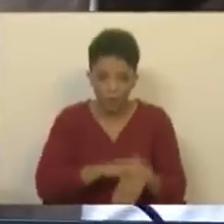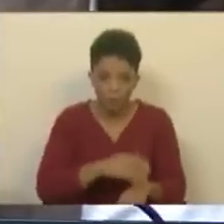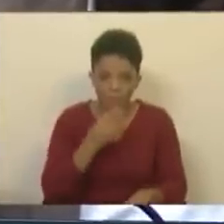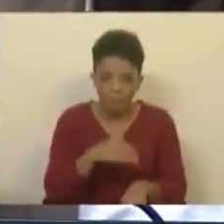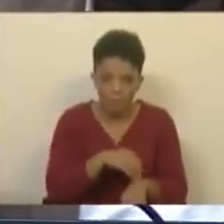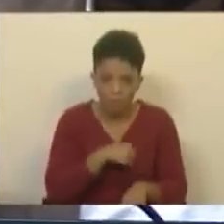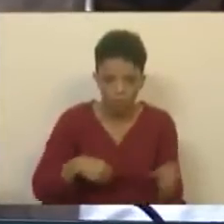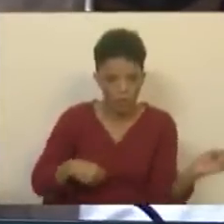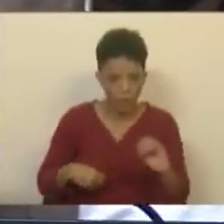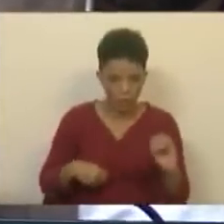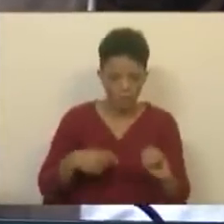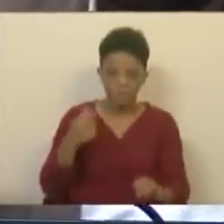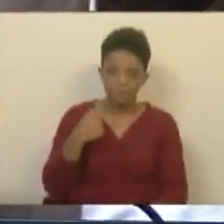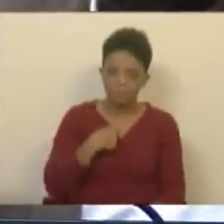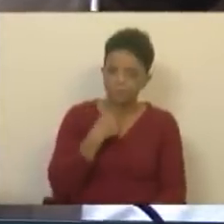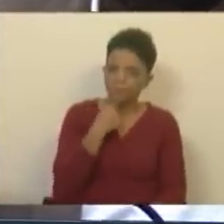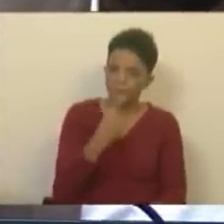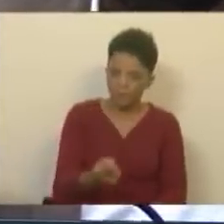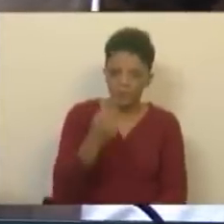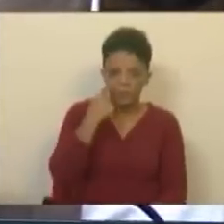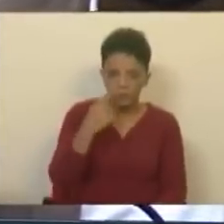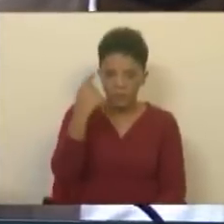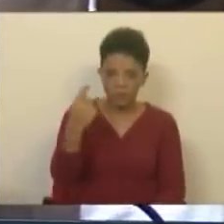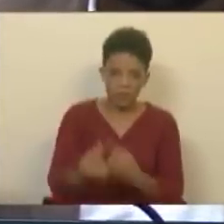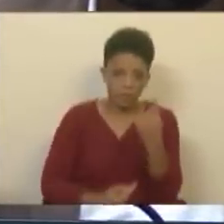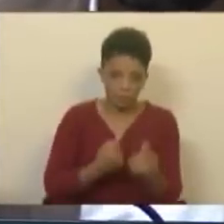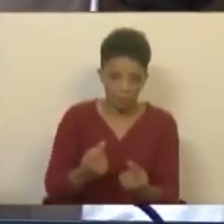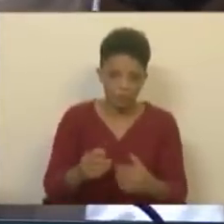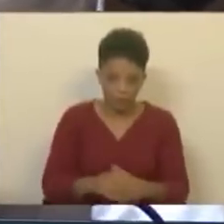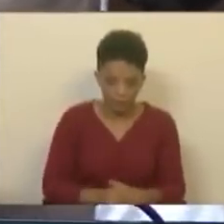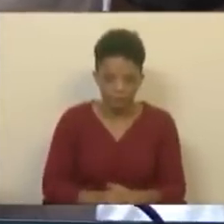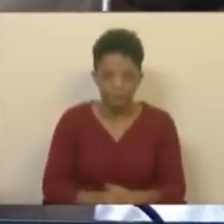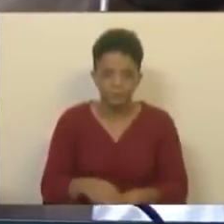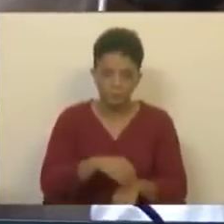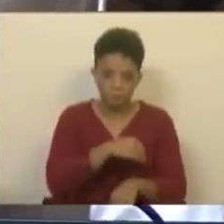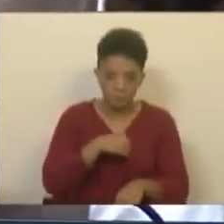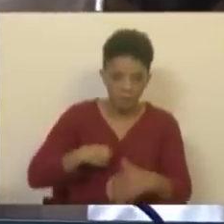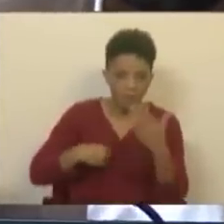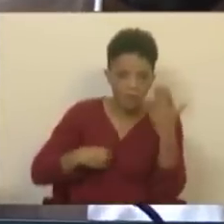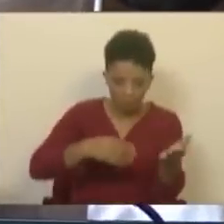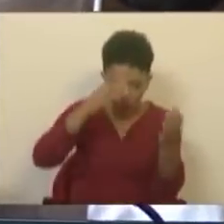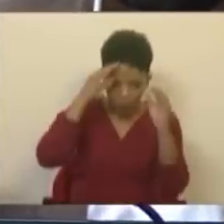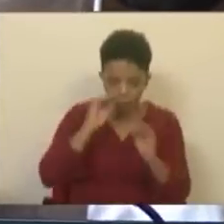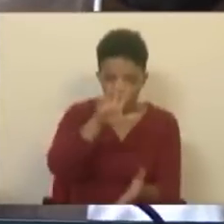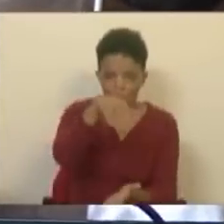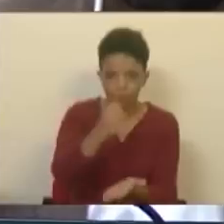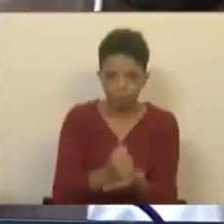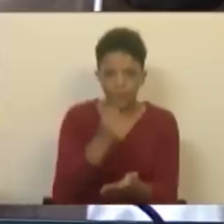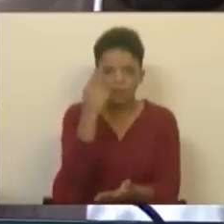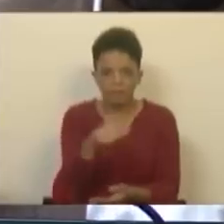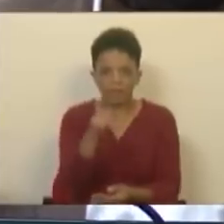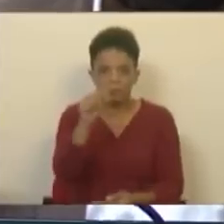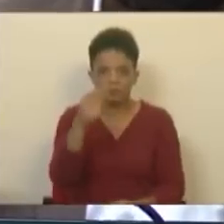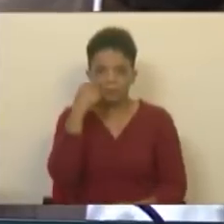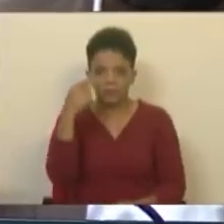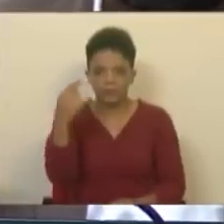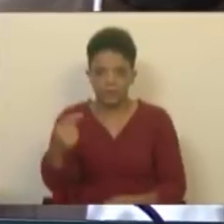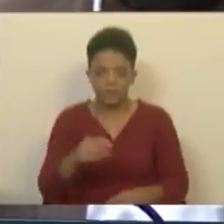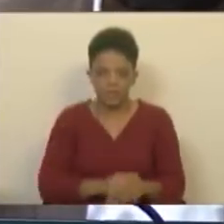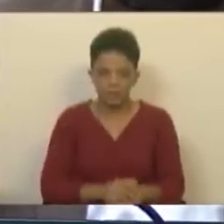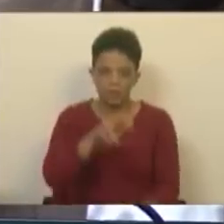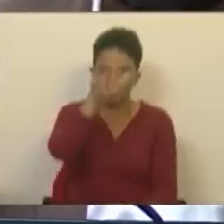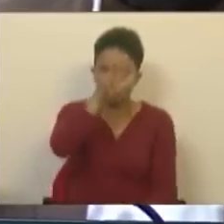médicos eu só estou a citar especialidades em que houve médicos formados e com a sua especialidade